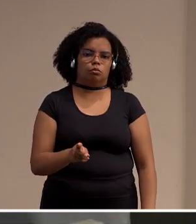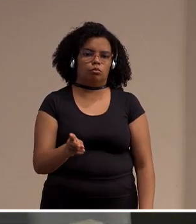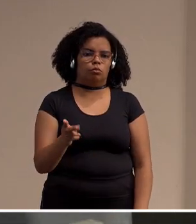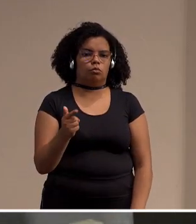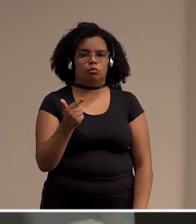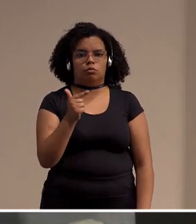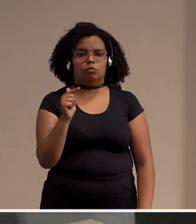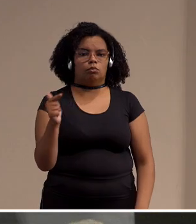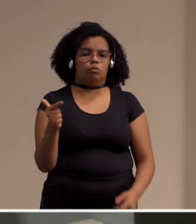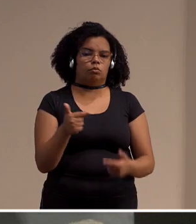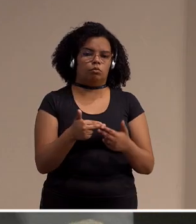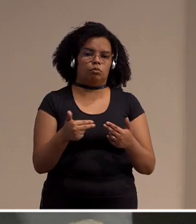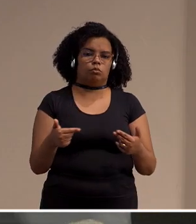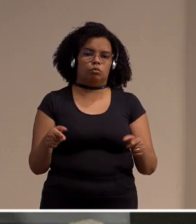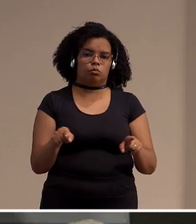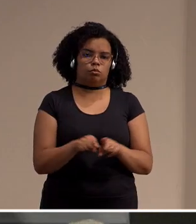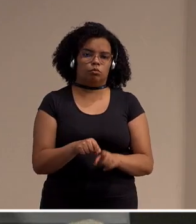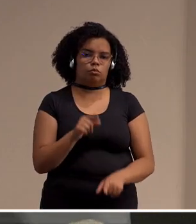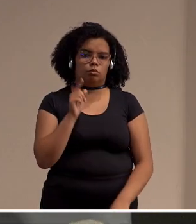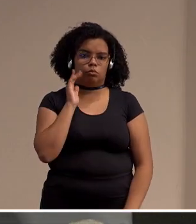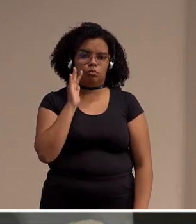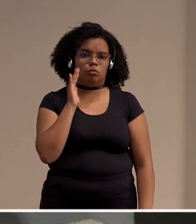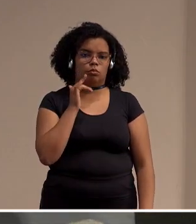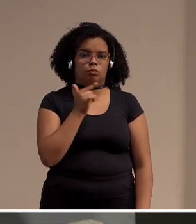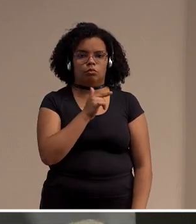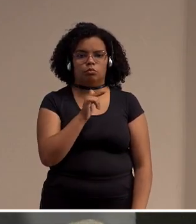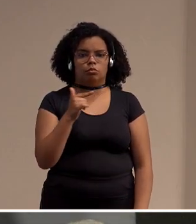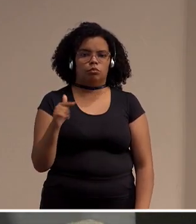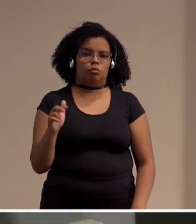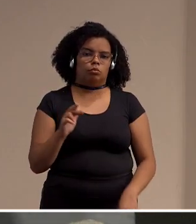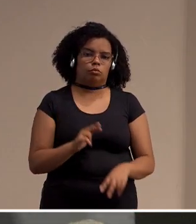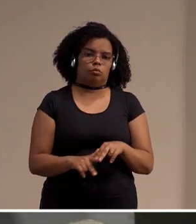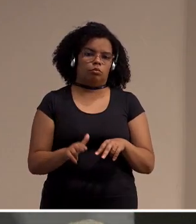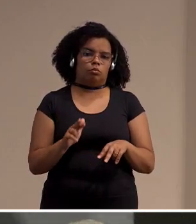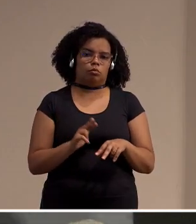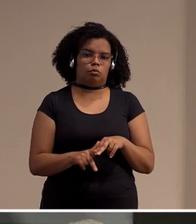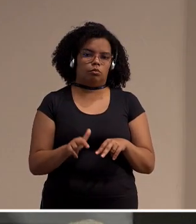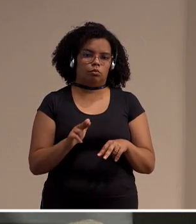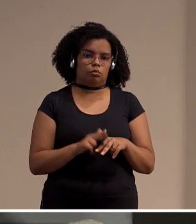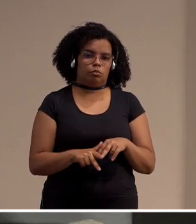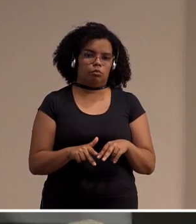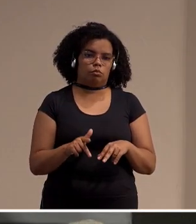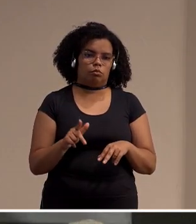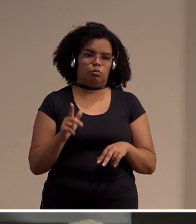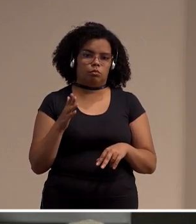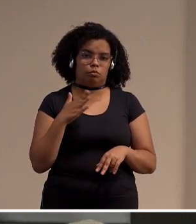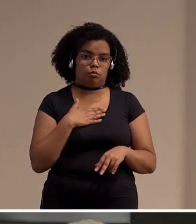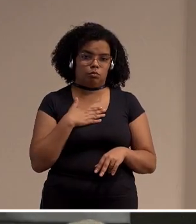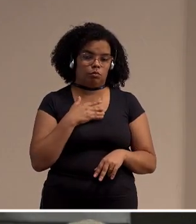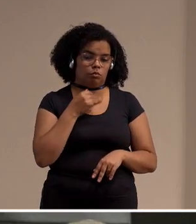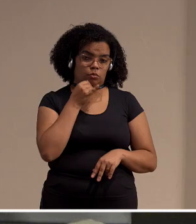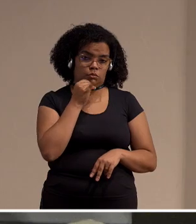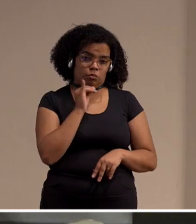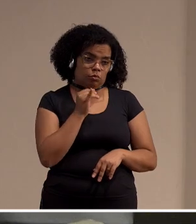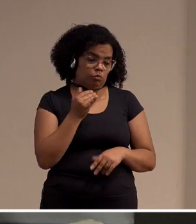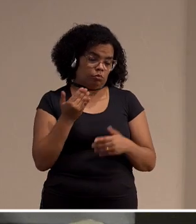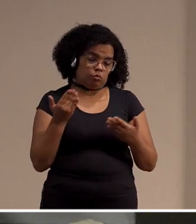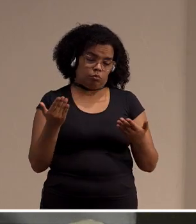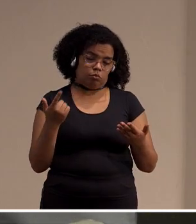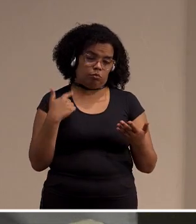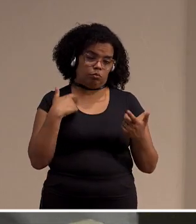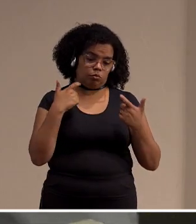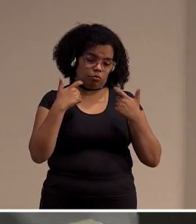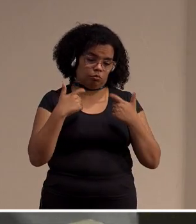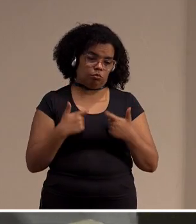E, bem, a ficção científica e outros gêneros populares, para mim, são inevitáveis, porque foi o que me formou